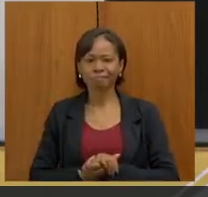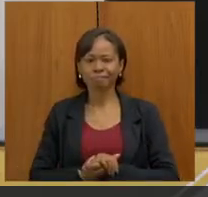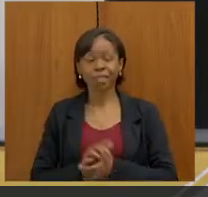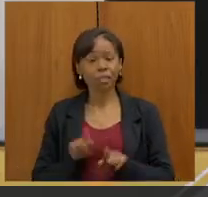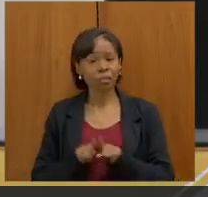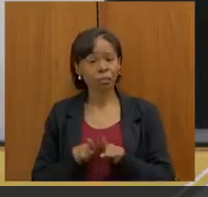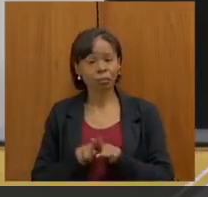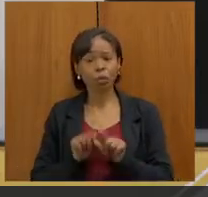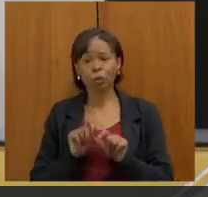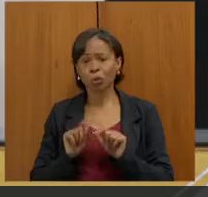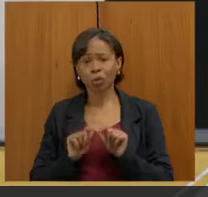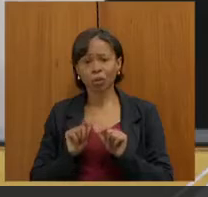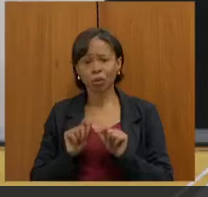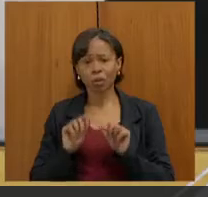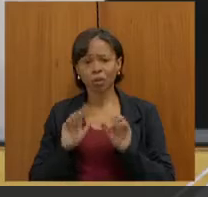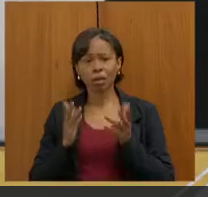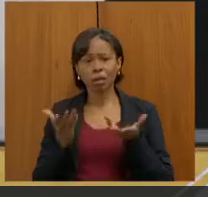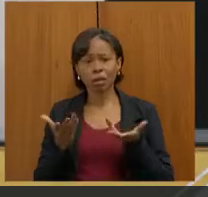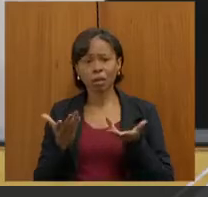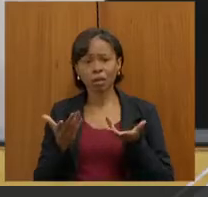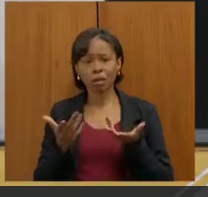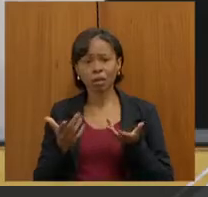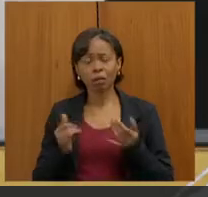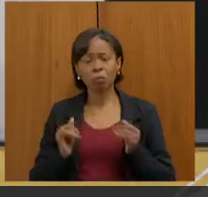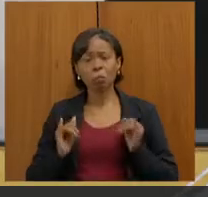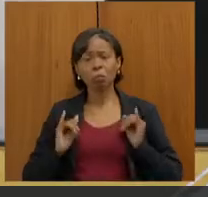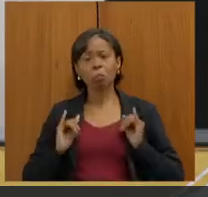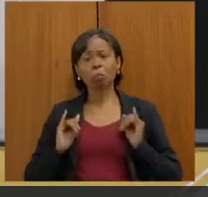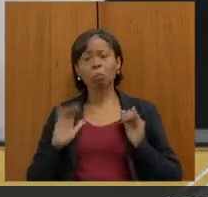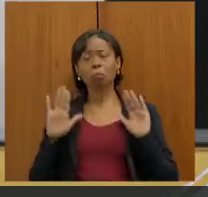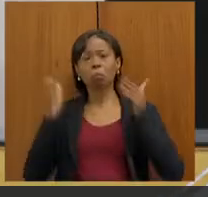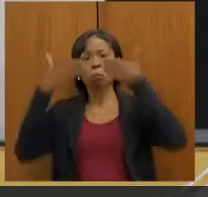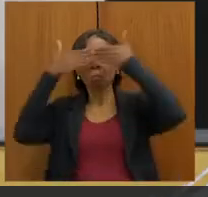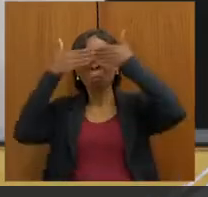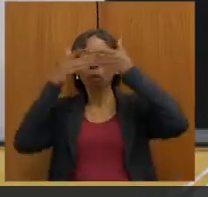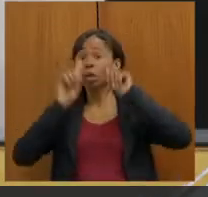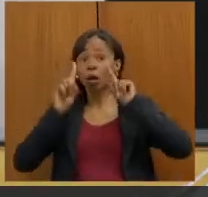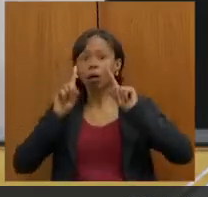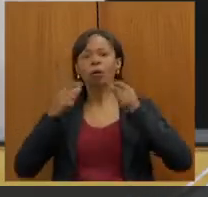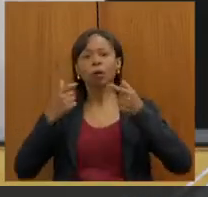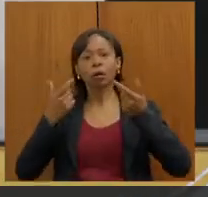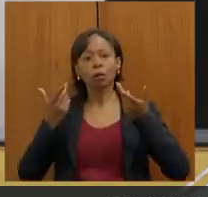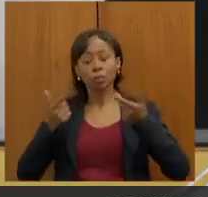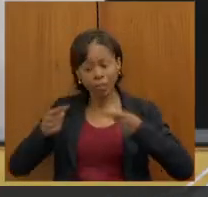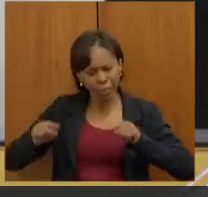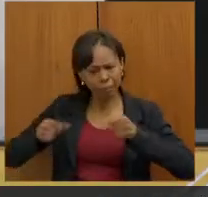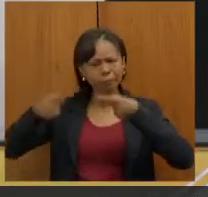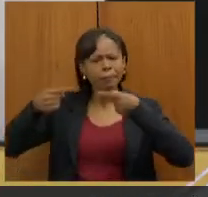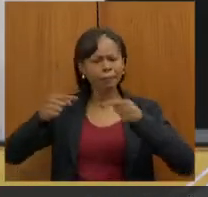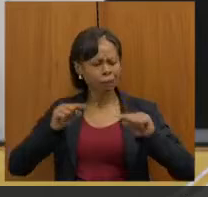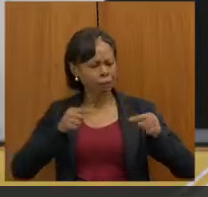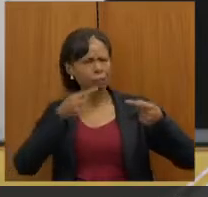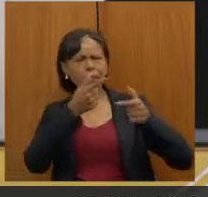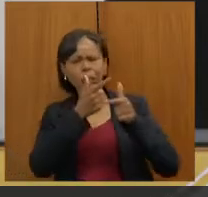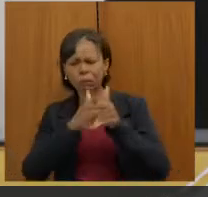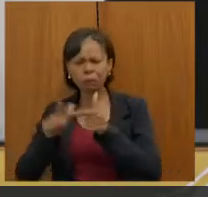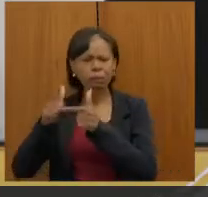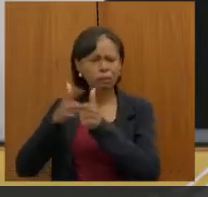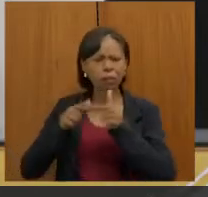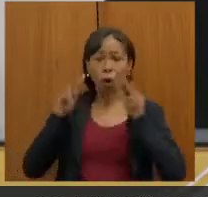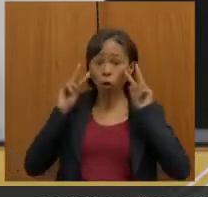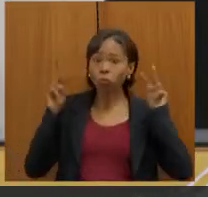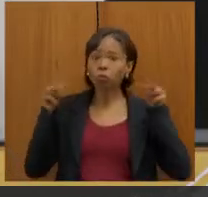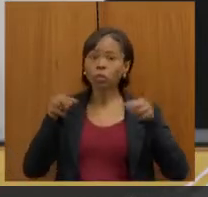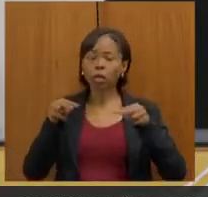fecharam os olhos para os desafios que estão aí né aos nossos olhos gritando muitas